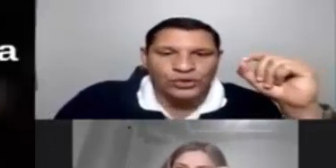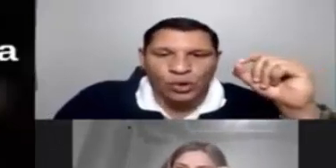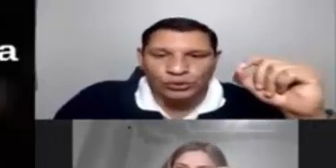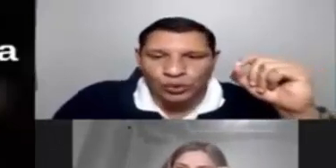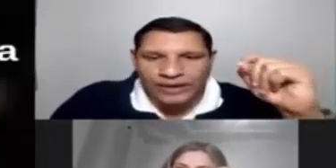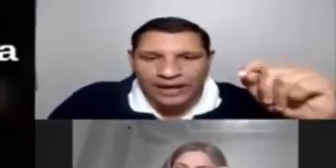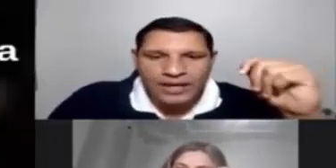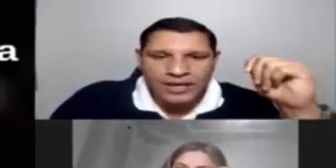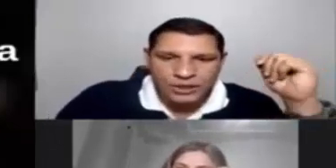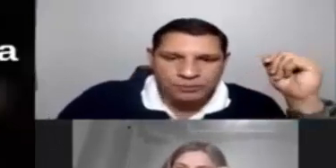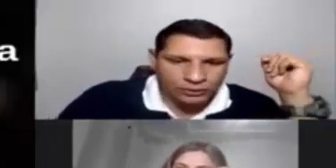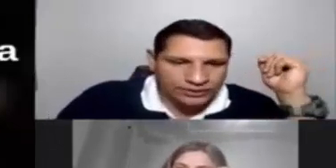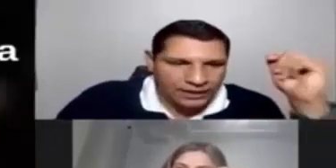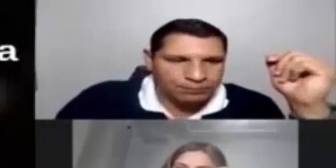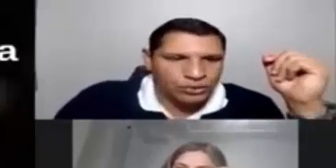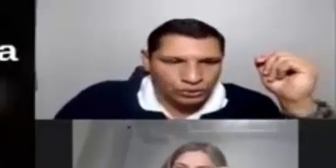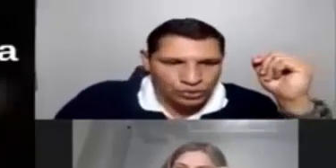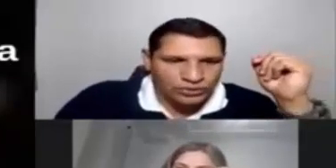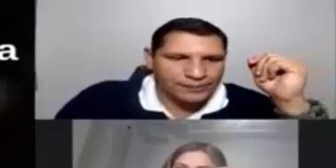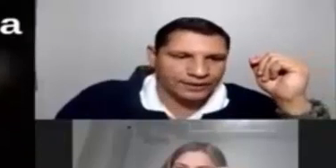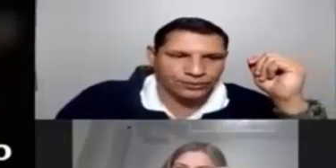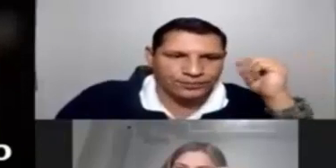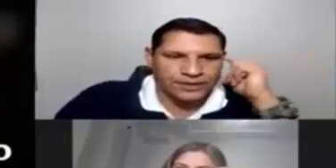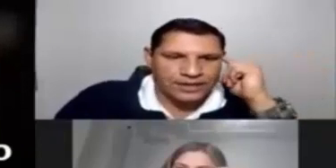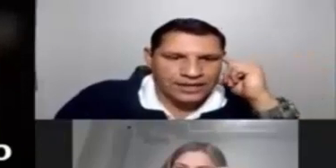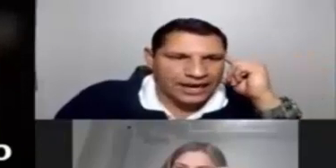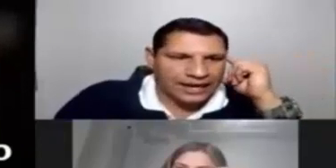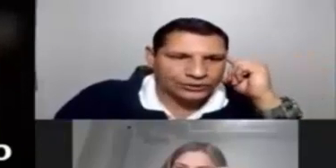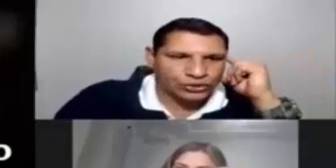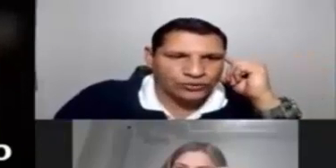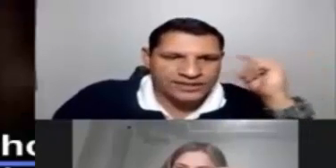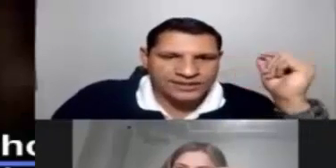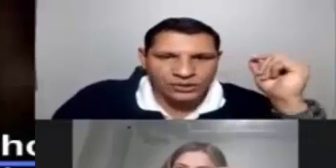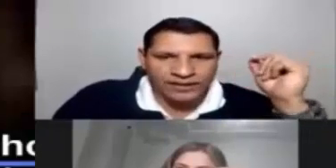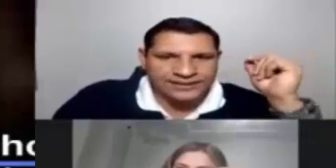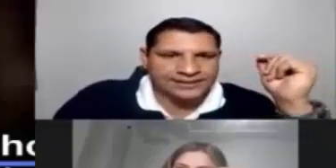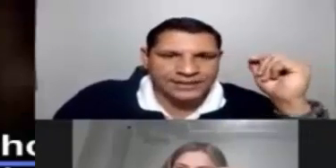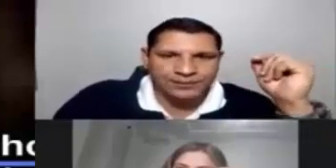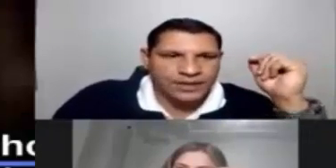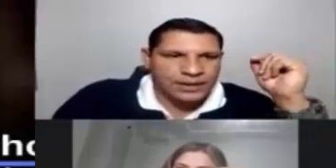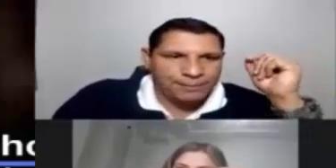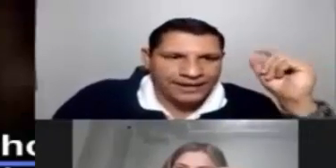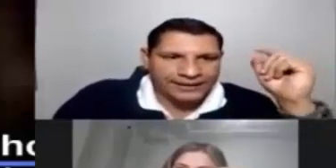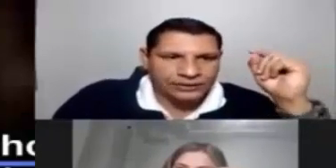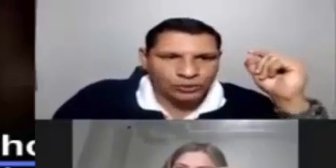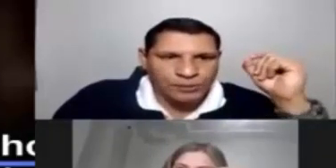ficam em outro lugar esperando o tempo do julgamento atos 1 25 vai dizer assim para que tome